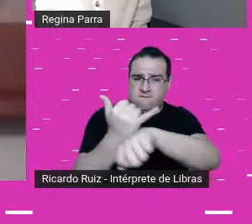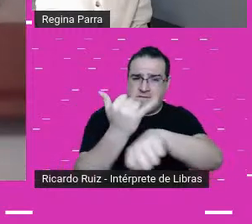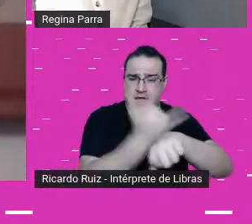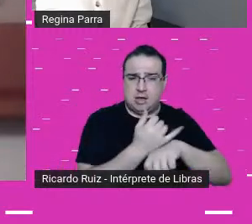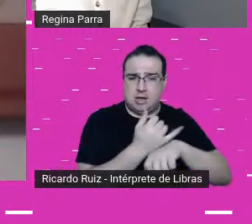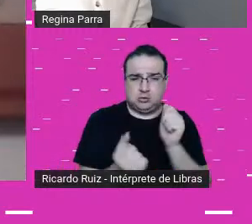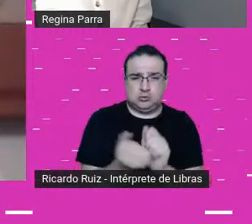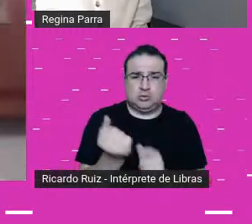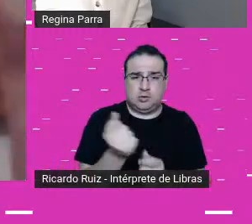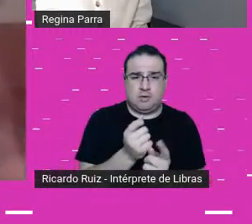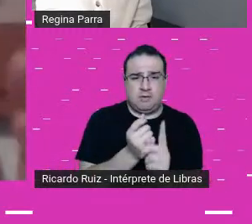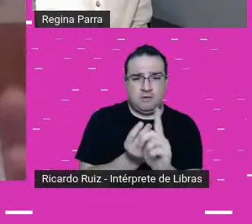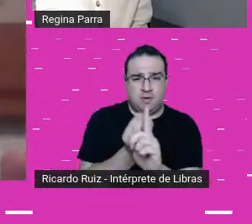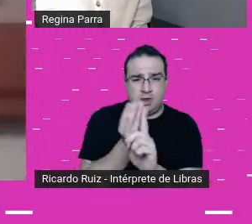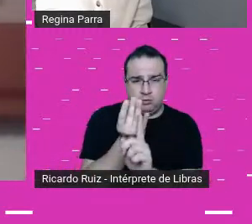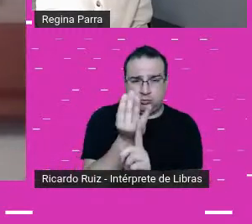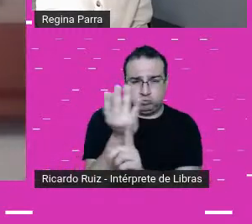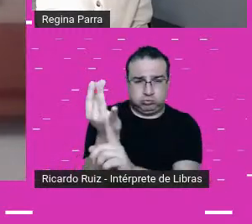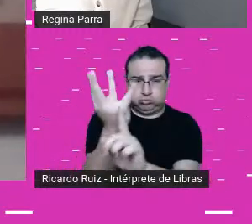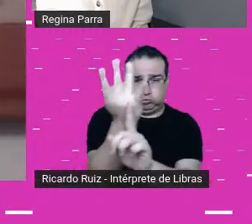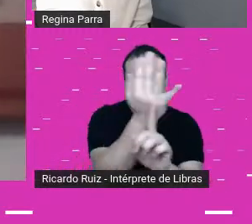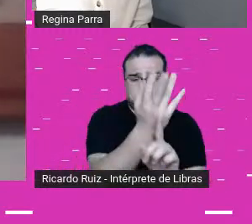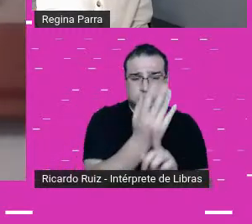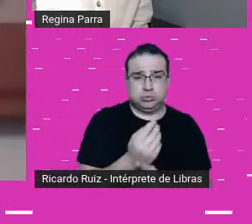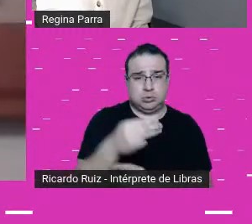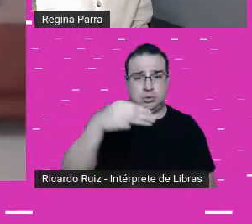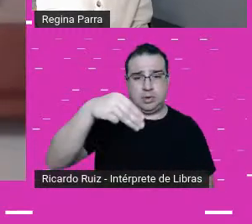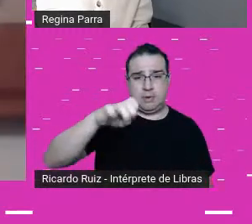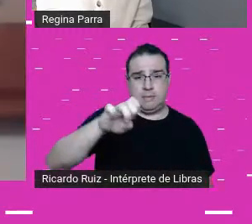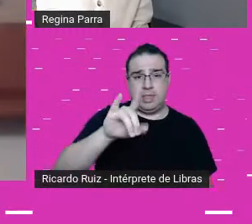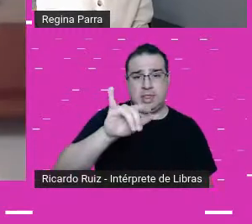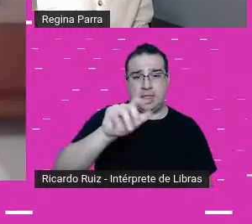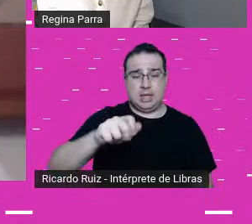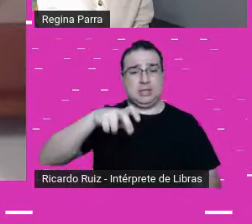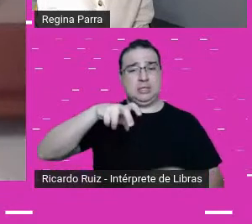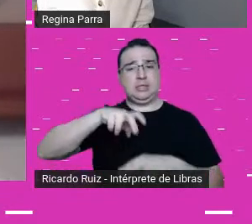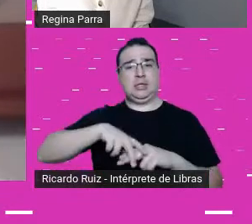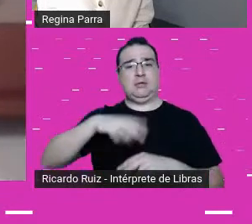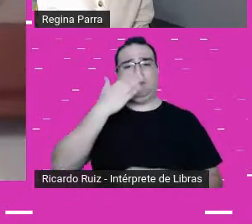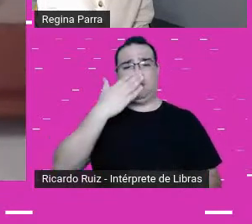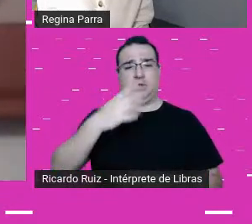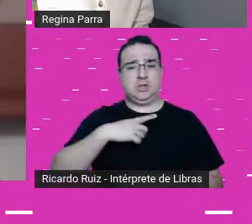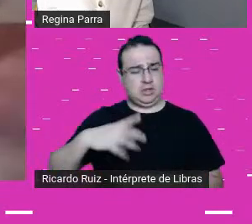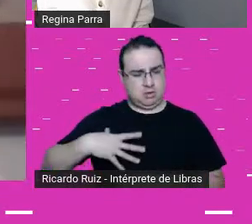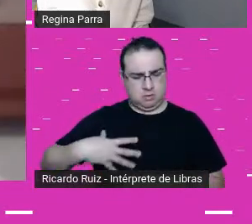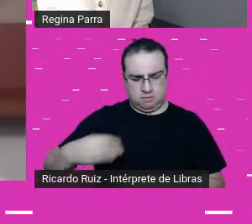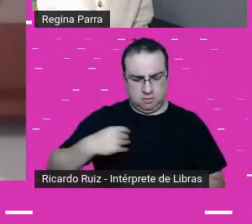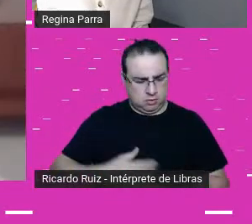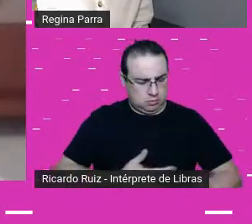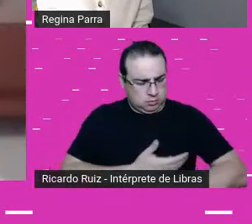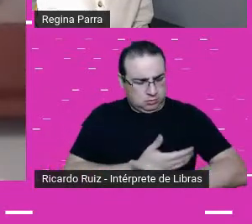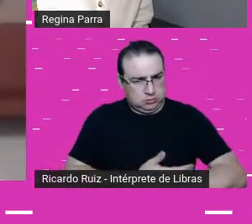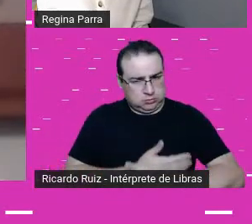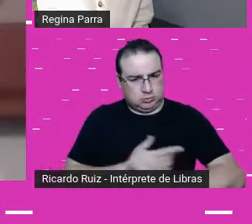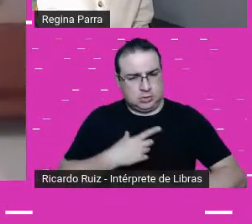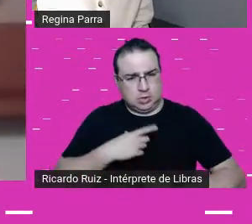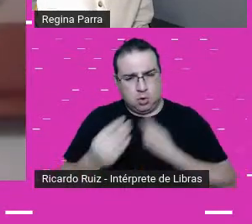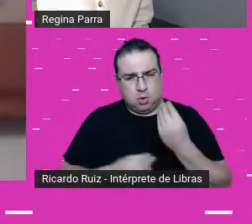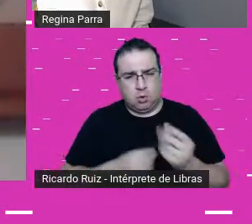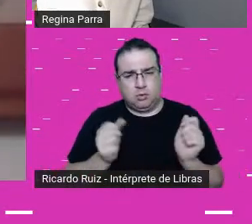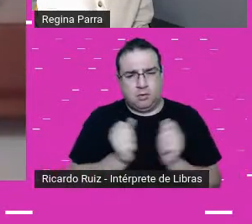velas acesas, né, a Medeia sentada à frente dessa estrutura com os filhos no colo, faz ali o